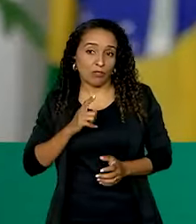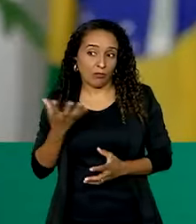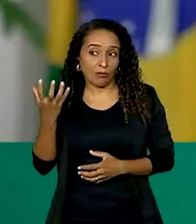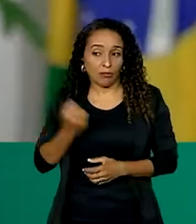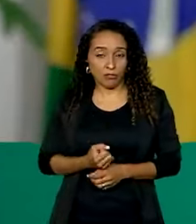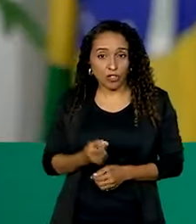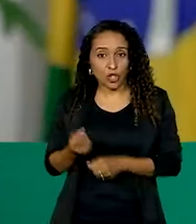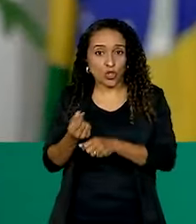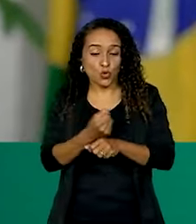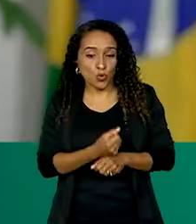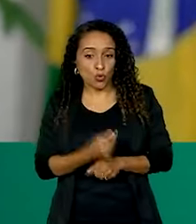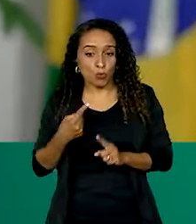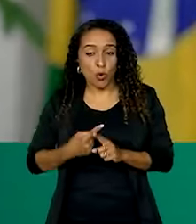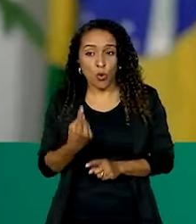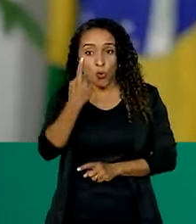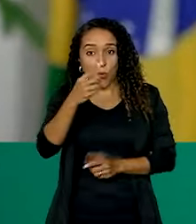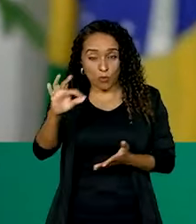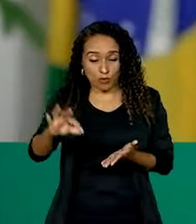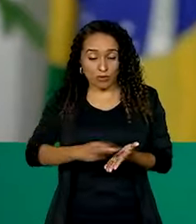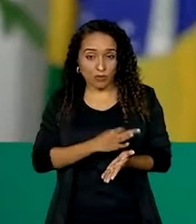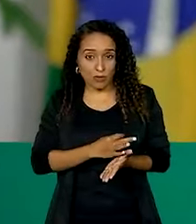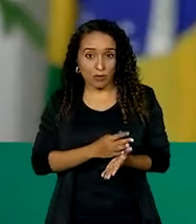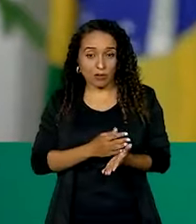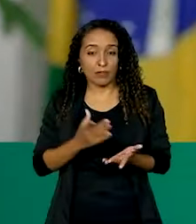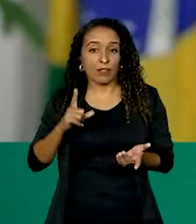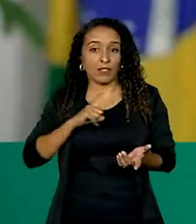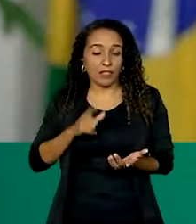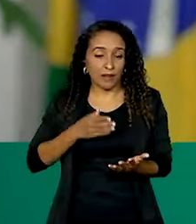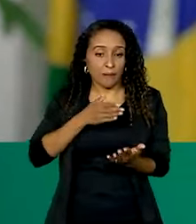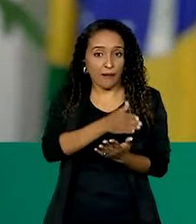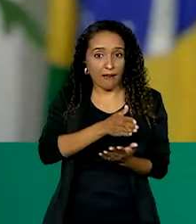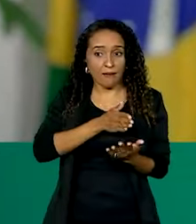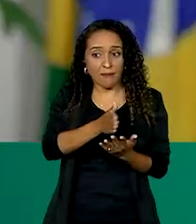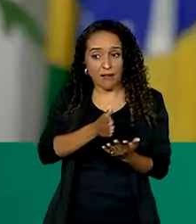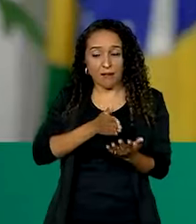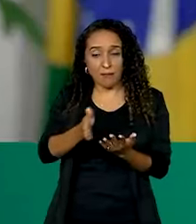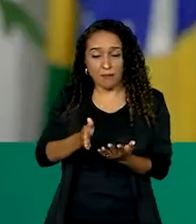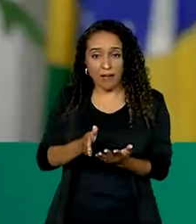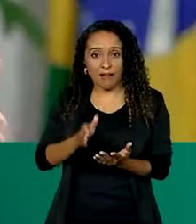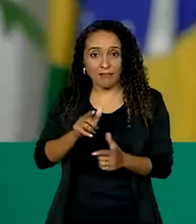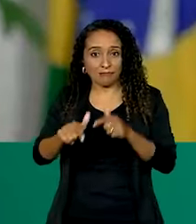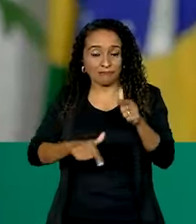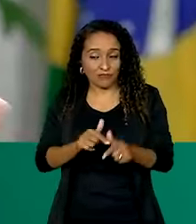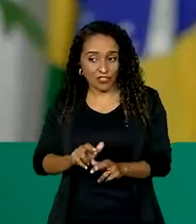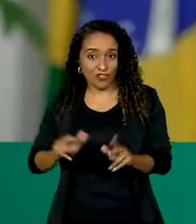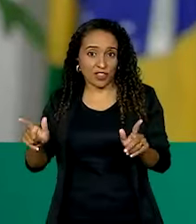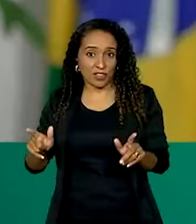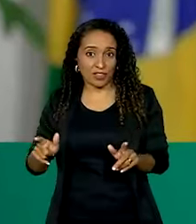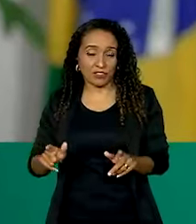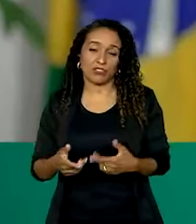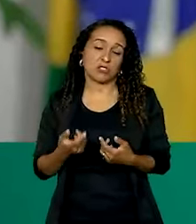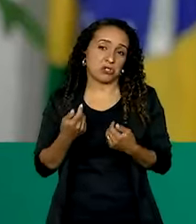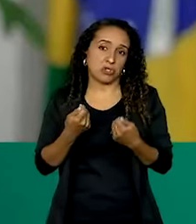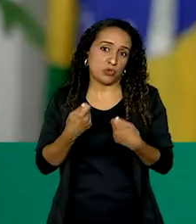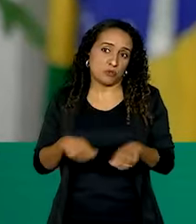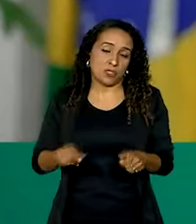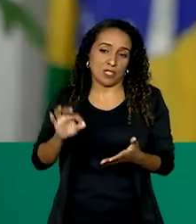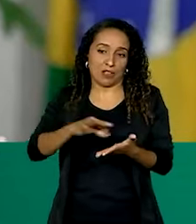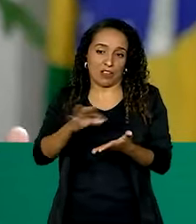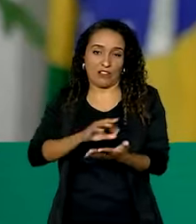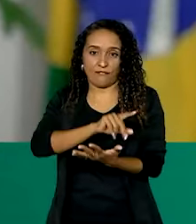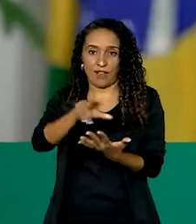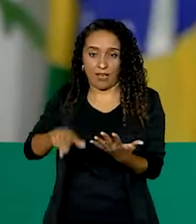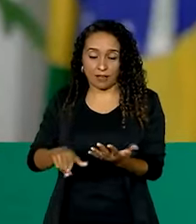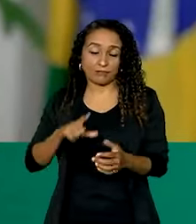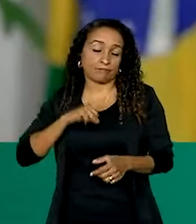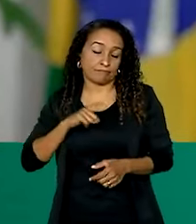Porque você, com uma inscrição, você vai acessar vários cargos diferentes, você não vai precisar se inscrever em vários. Então, você também vai ter um